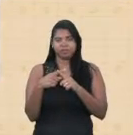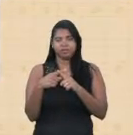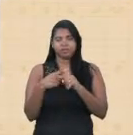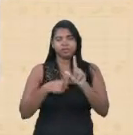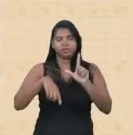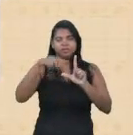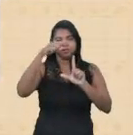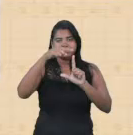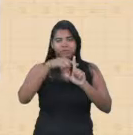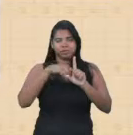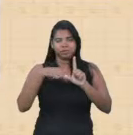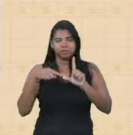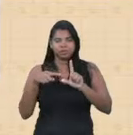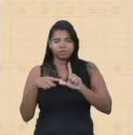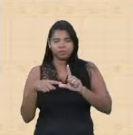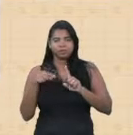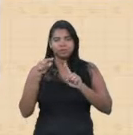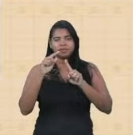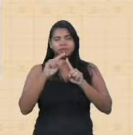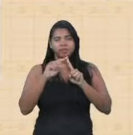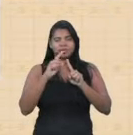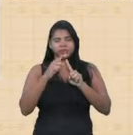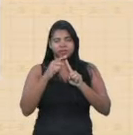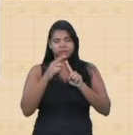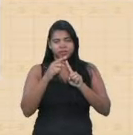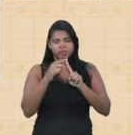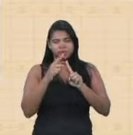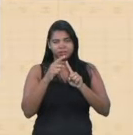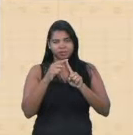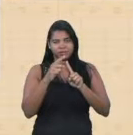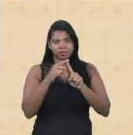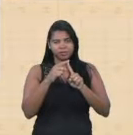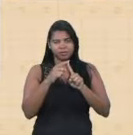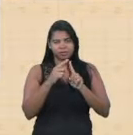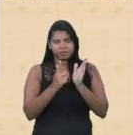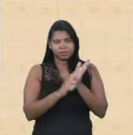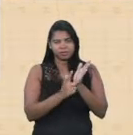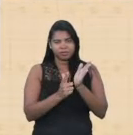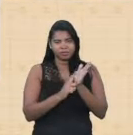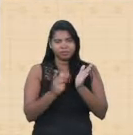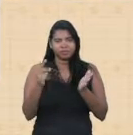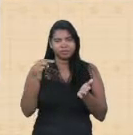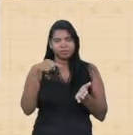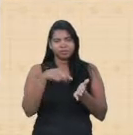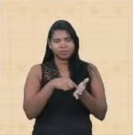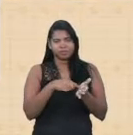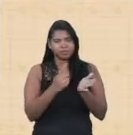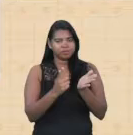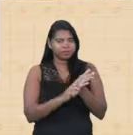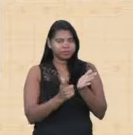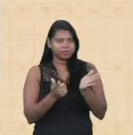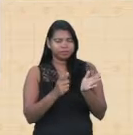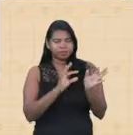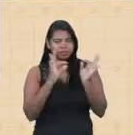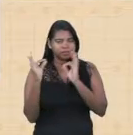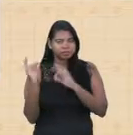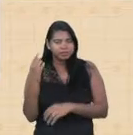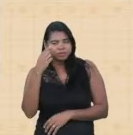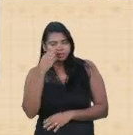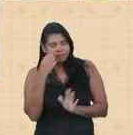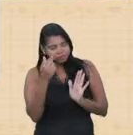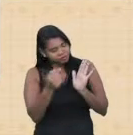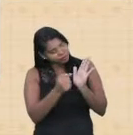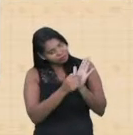dedo indicador e vai posicioná-lo sobre o papel. Se você estiver vendo o pontinho, você